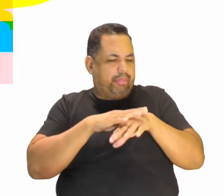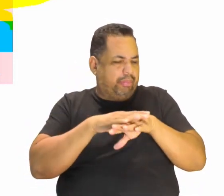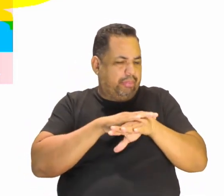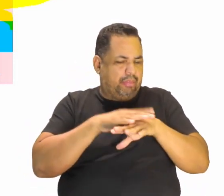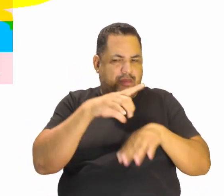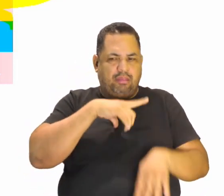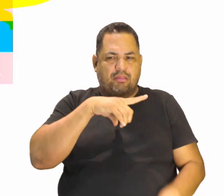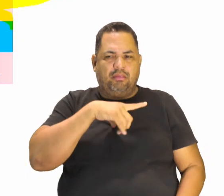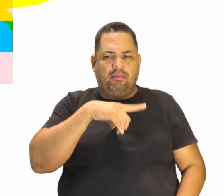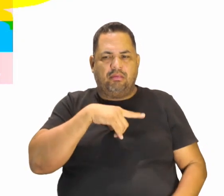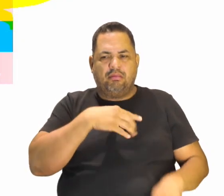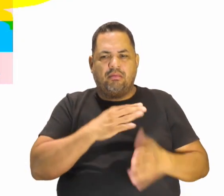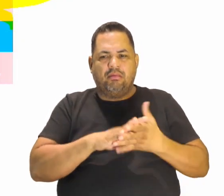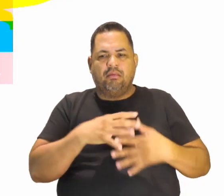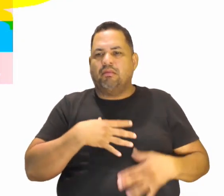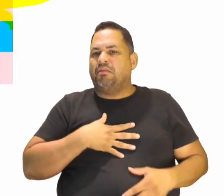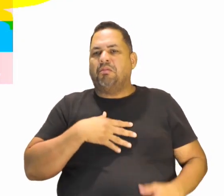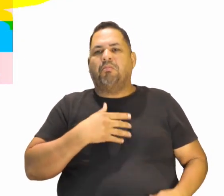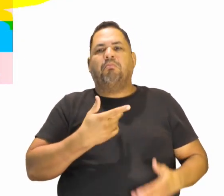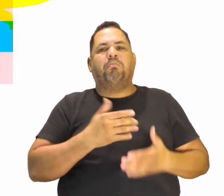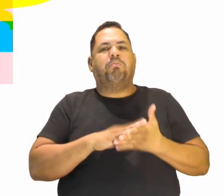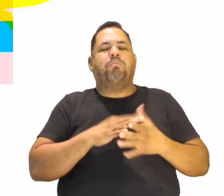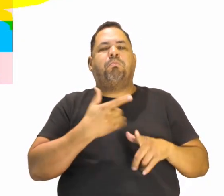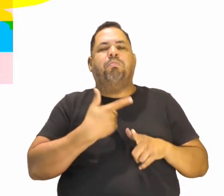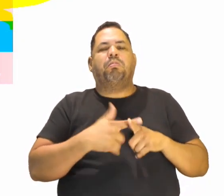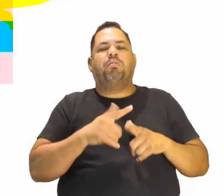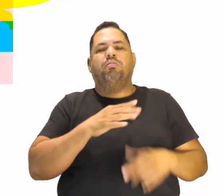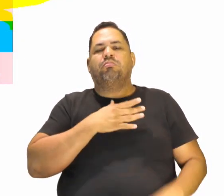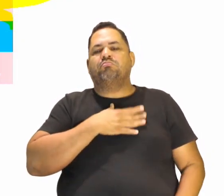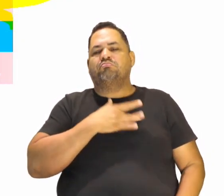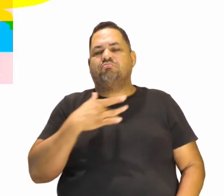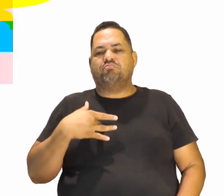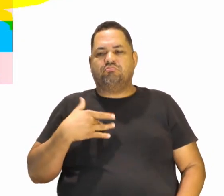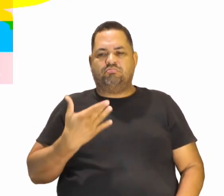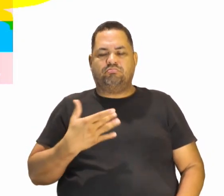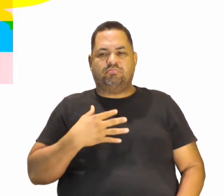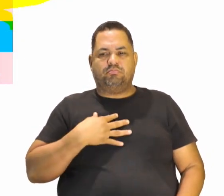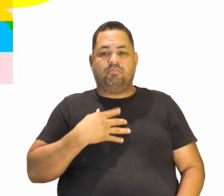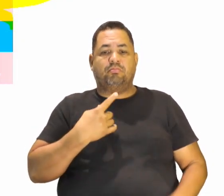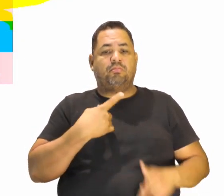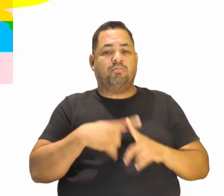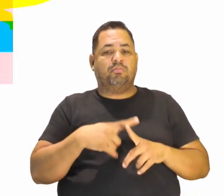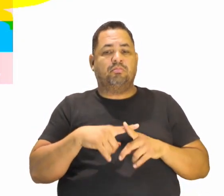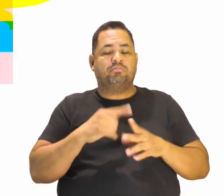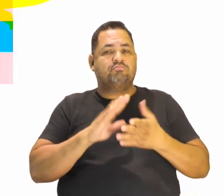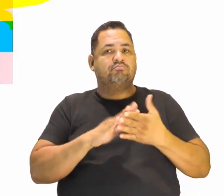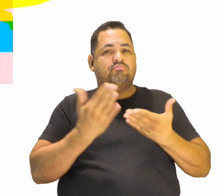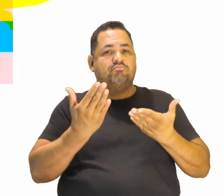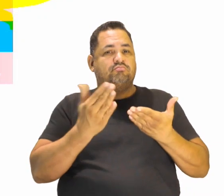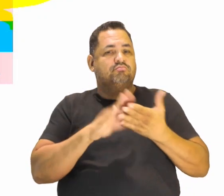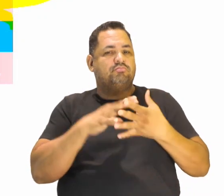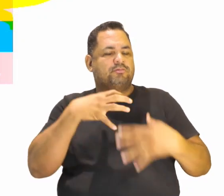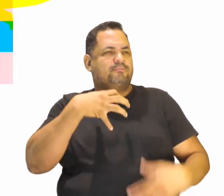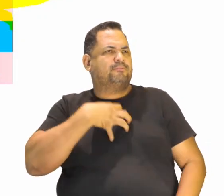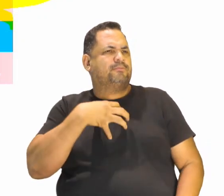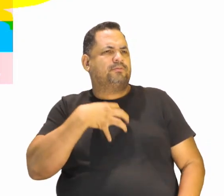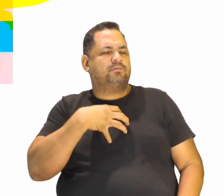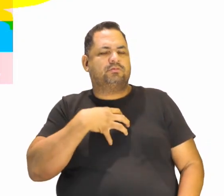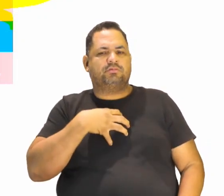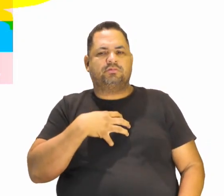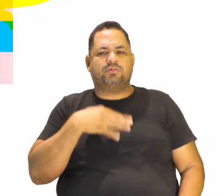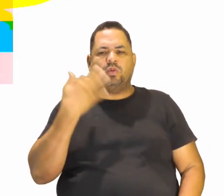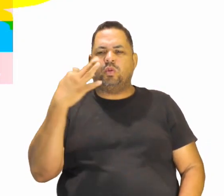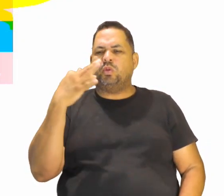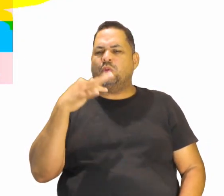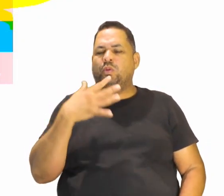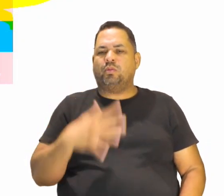tenha algum mal súbito em decorrência aí que você não deu atenção a essa sensação de dor ou de